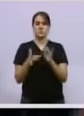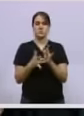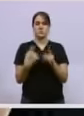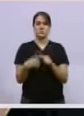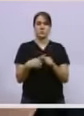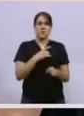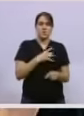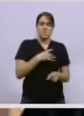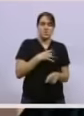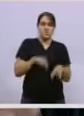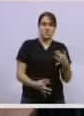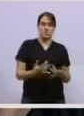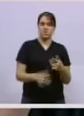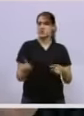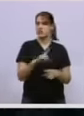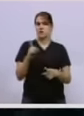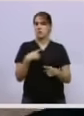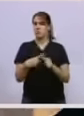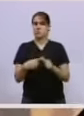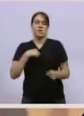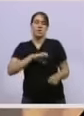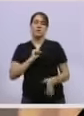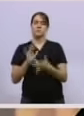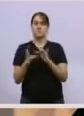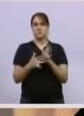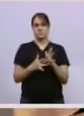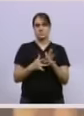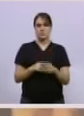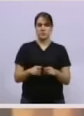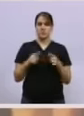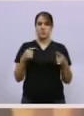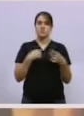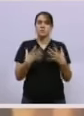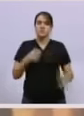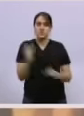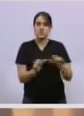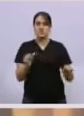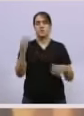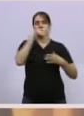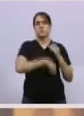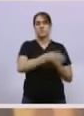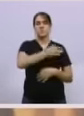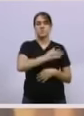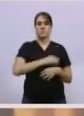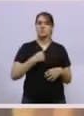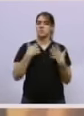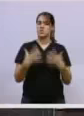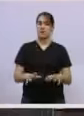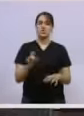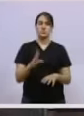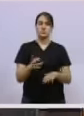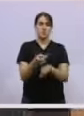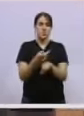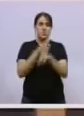do medo que eu tinha do inferno, não era pelo meu fascínio por Deus. Só que eu quis mudar isso dentro de mim. Eu não quero correr atrás